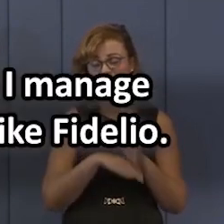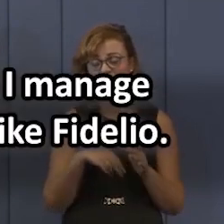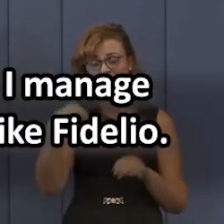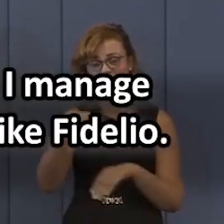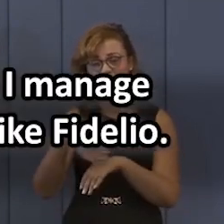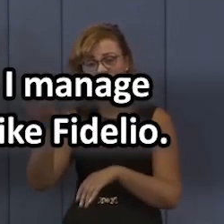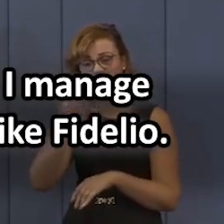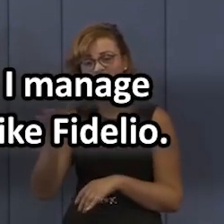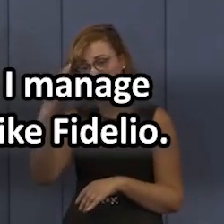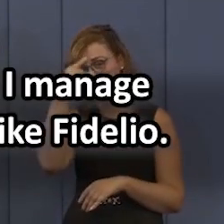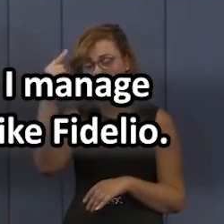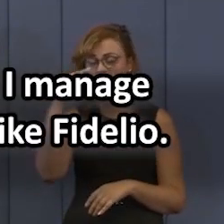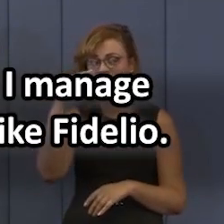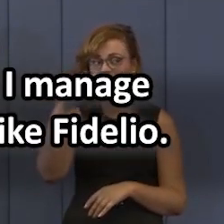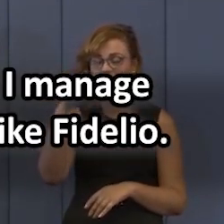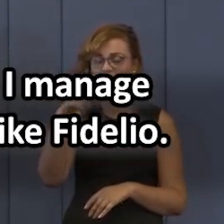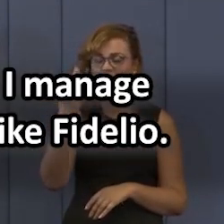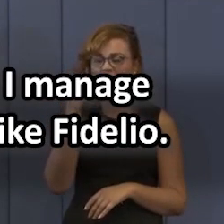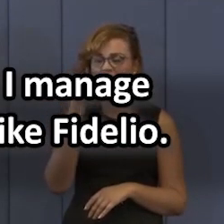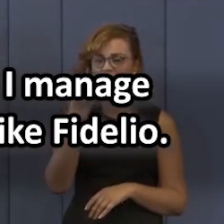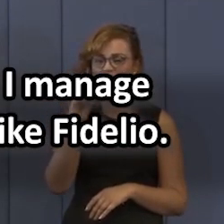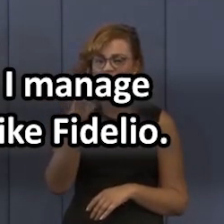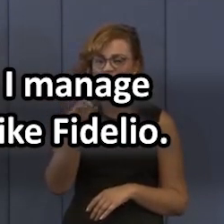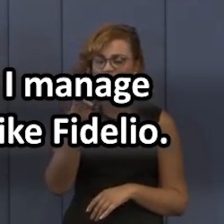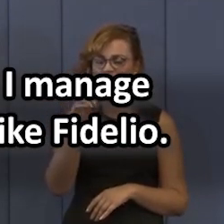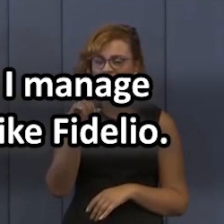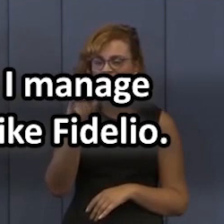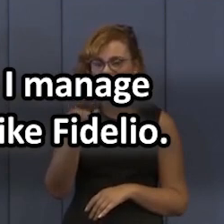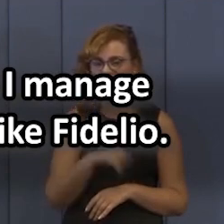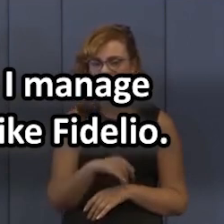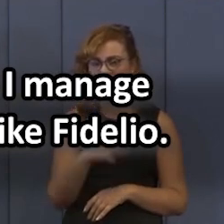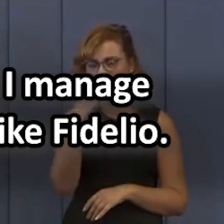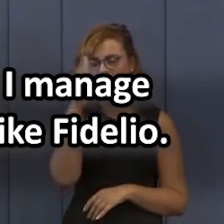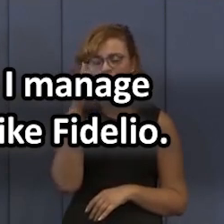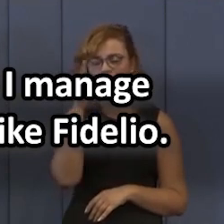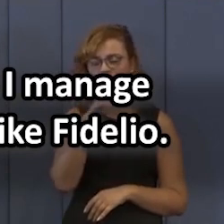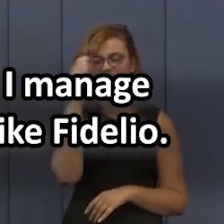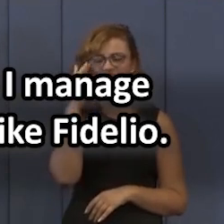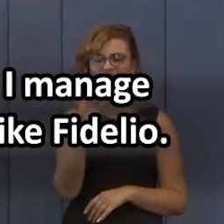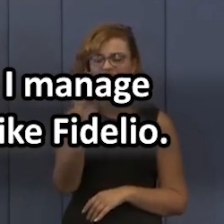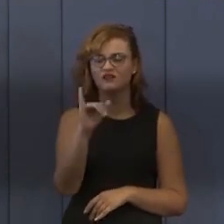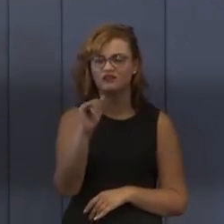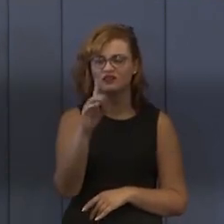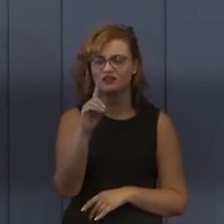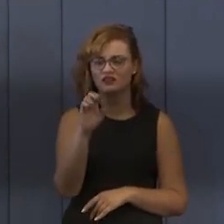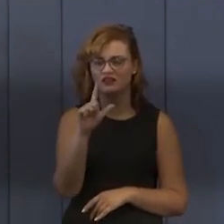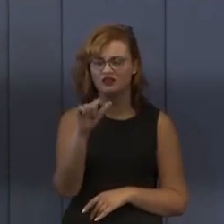É com base nesse tipo de conceito de nacionalismo que eu consigo ter uma Heroica, que eu consigo ter uma obra como Fidelio.